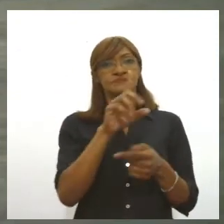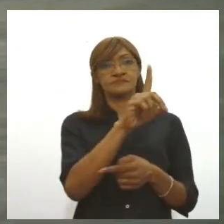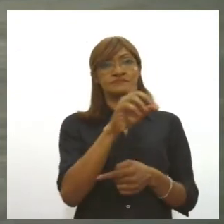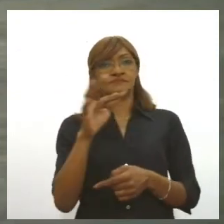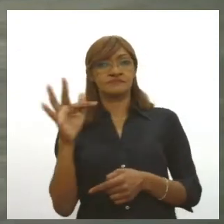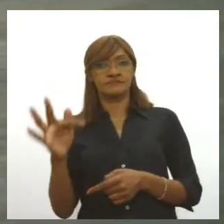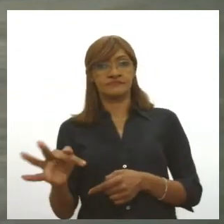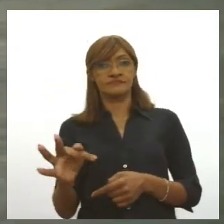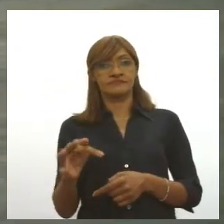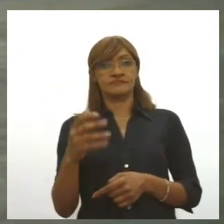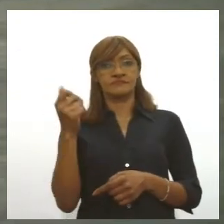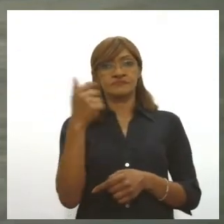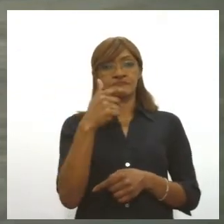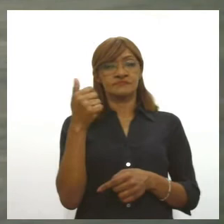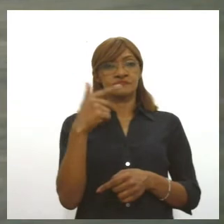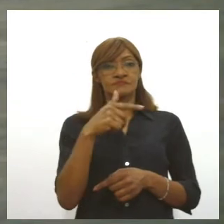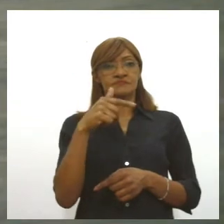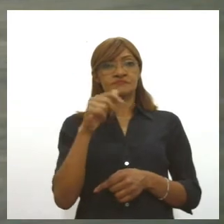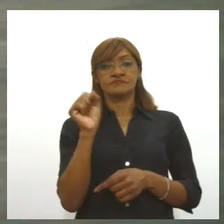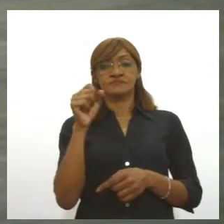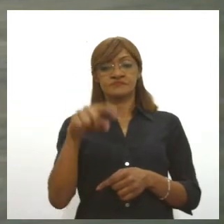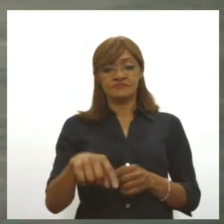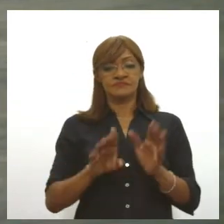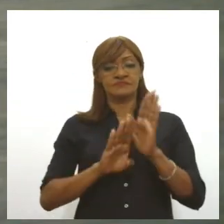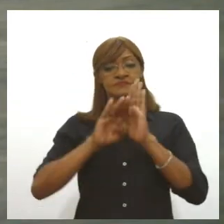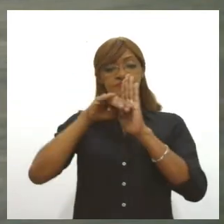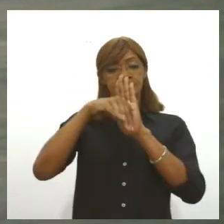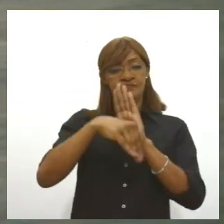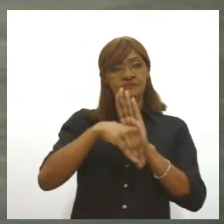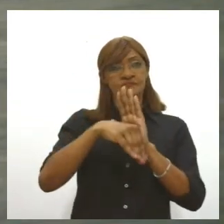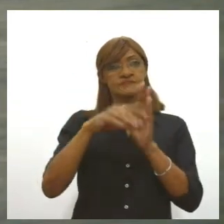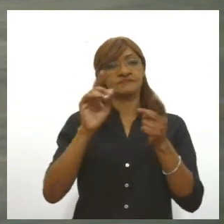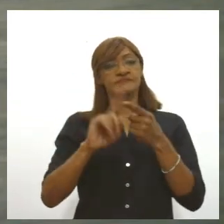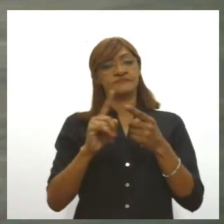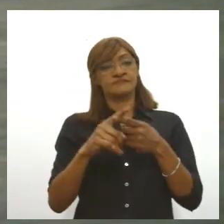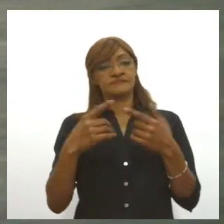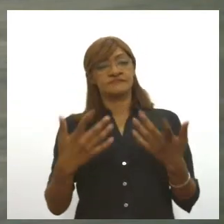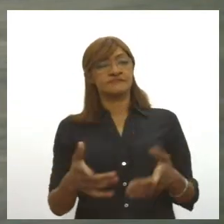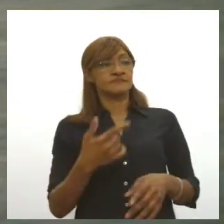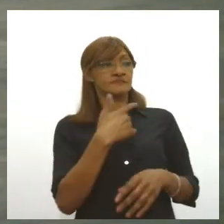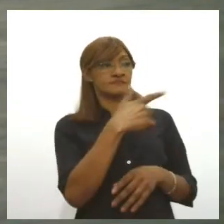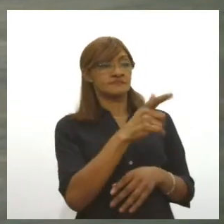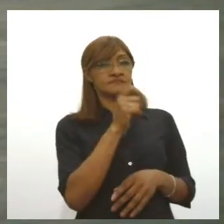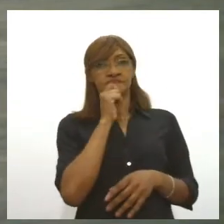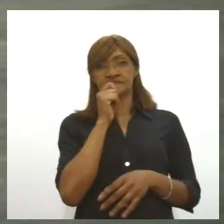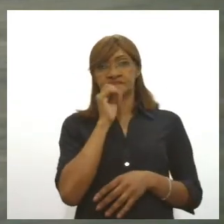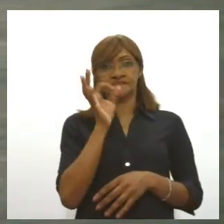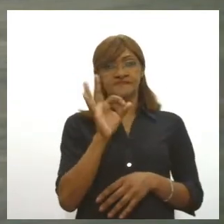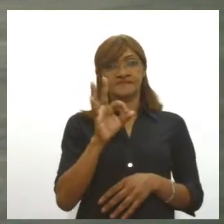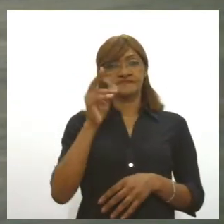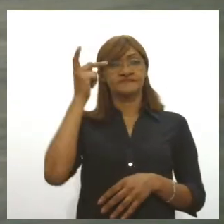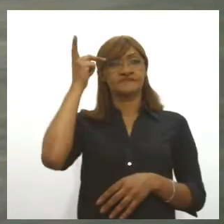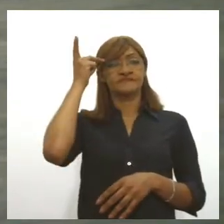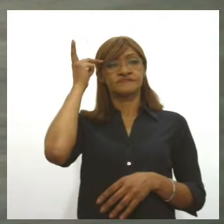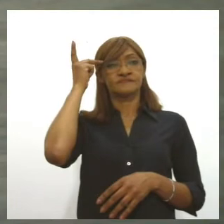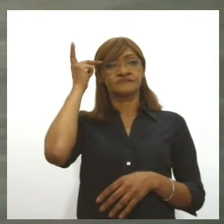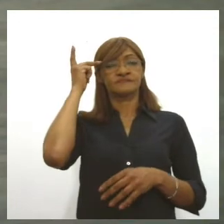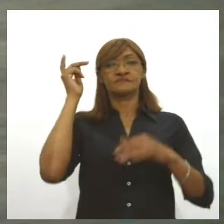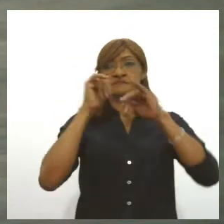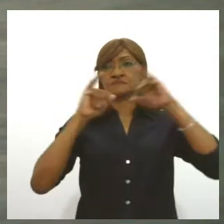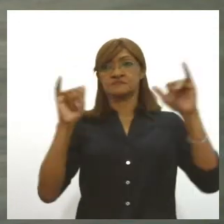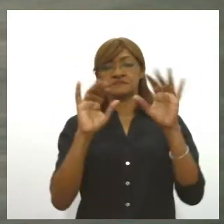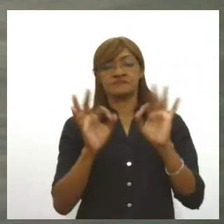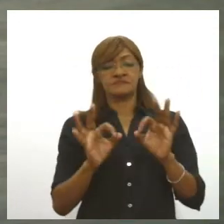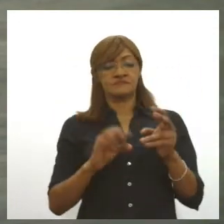12 estados, incluindo Sergipe. Dados não atualizados, né, foi o estado de São Paulo, que não divulgou, e